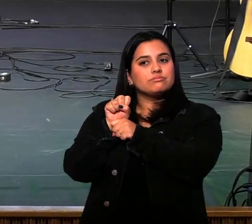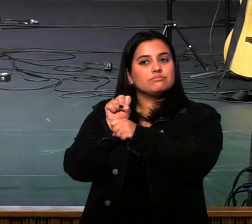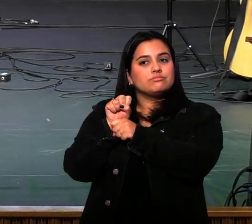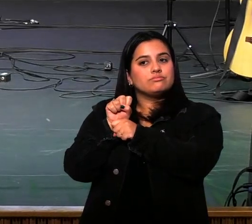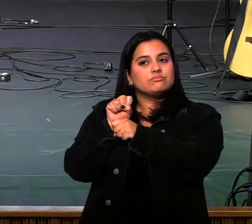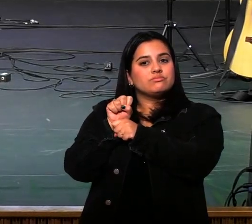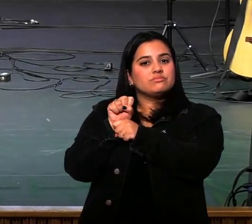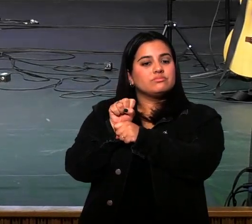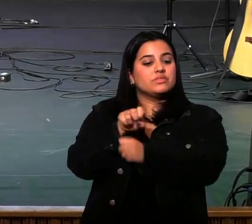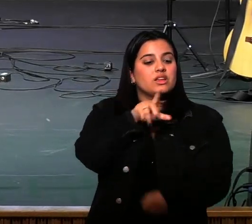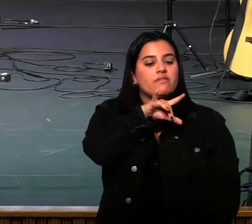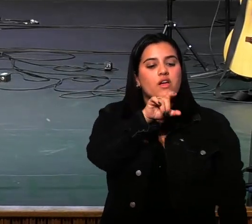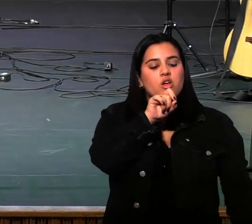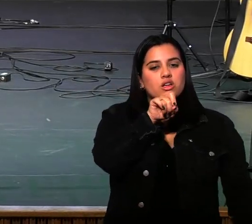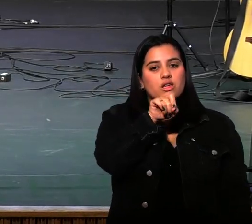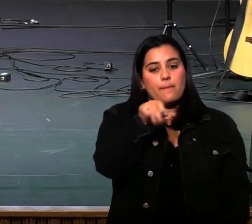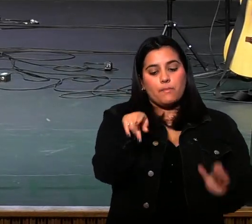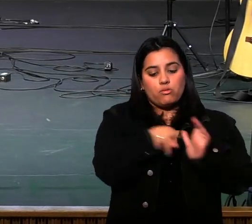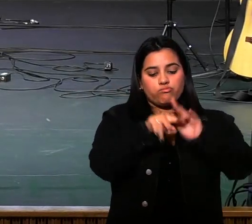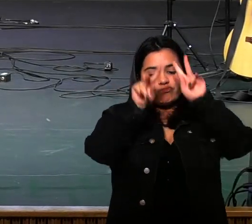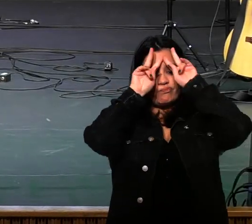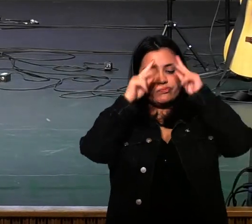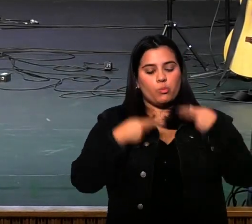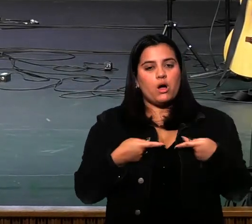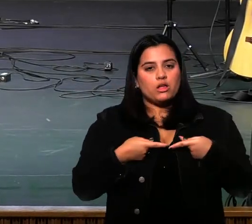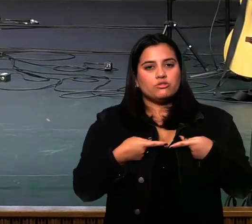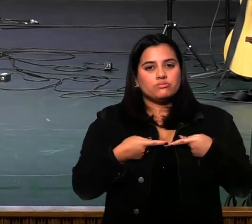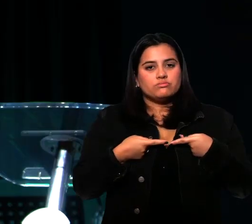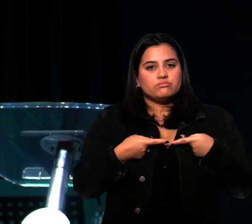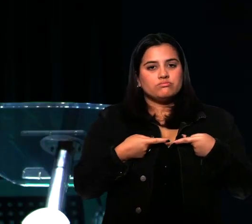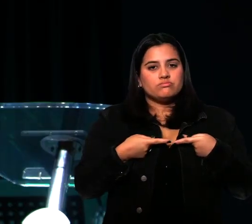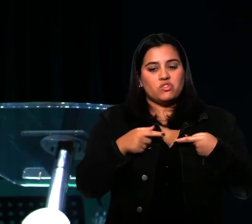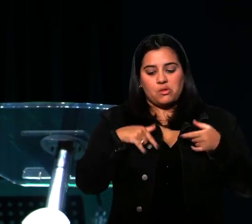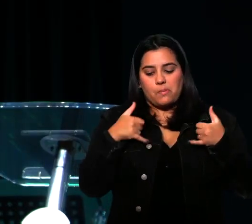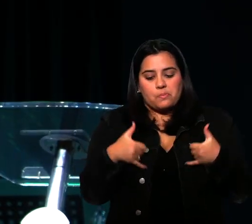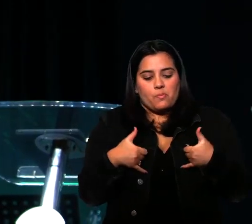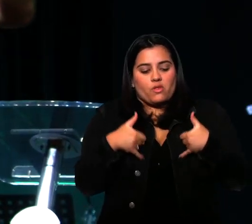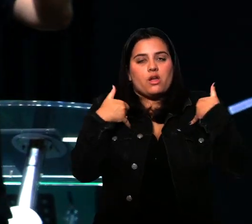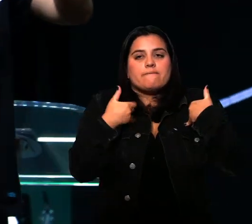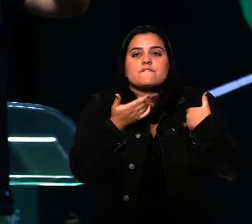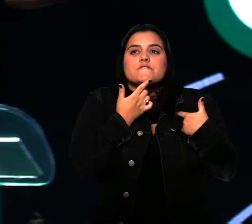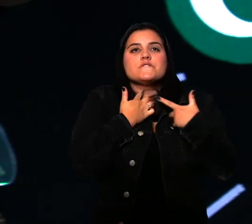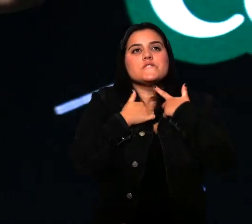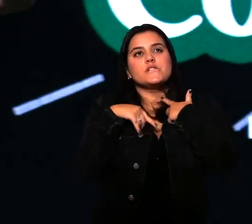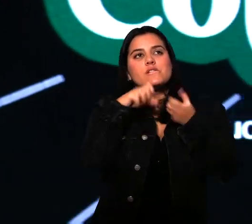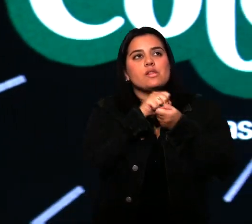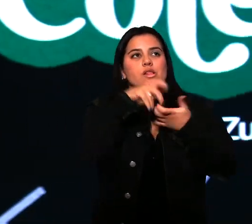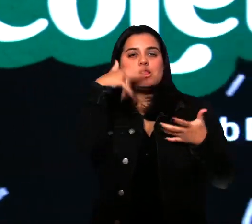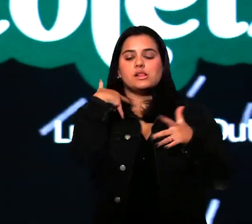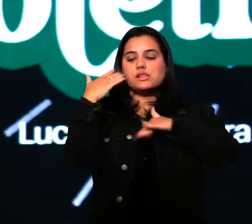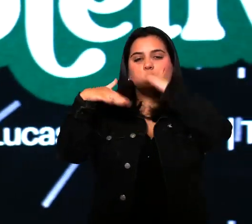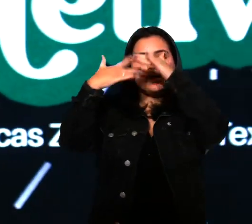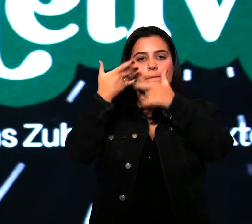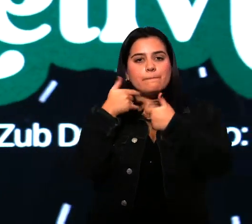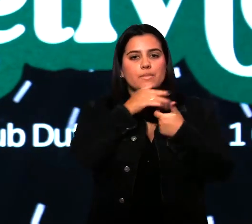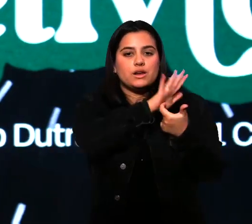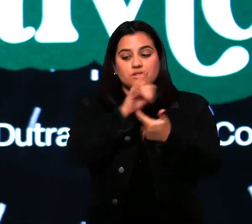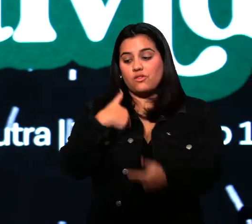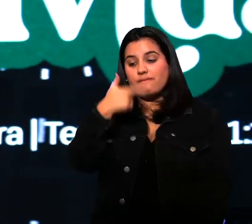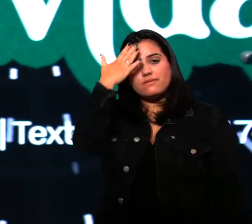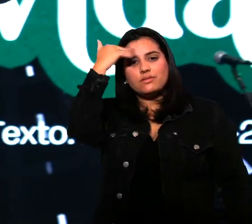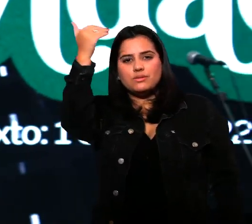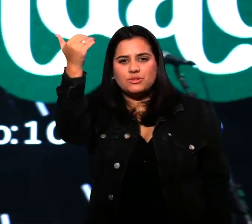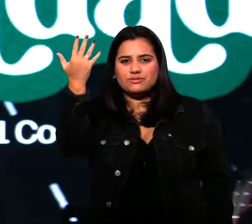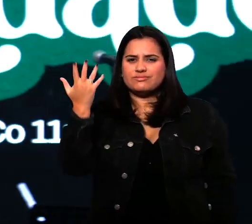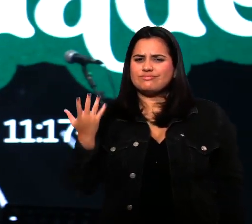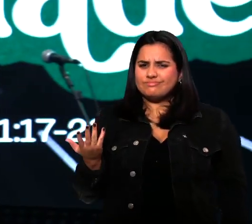E ele vai direto na nossa humanidade, na nossa carnalidade, no nosso ego, na nossa vontade de brilhar, de crescer, de aparecer, de ser famoso, ou qualquer